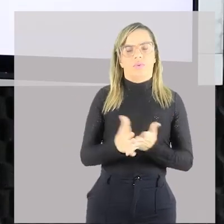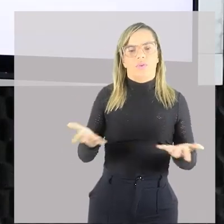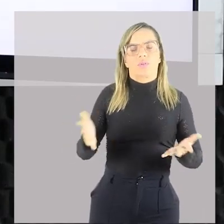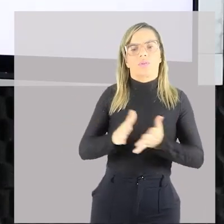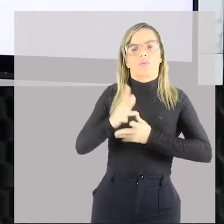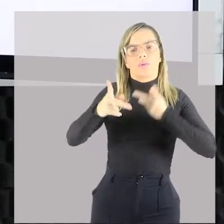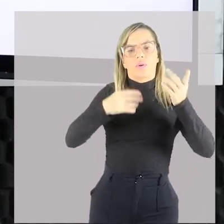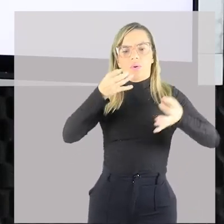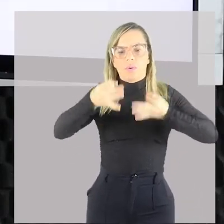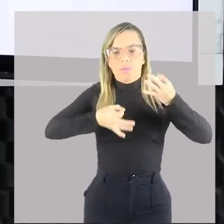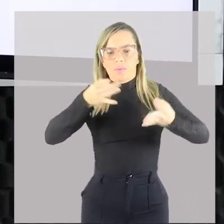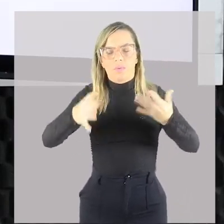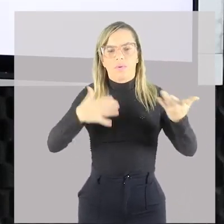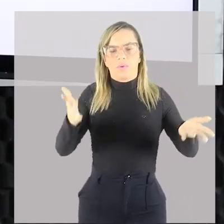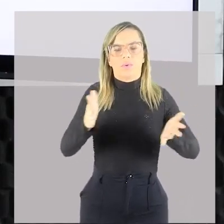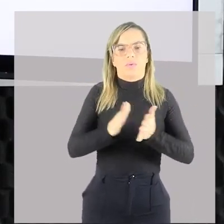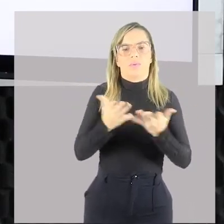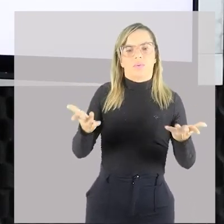existe